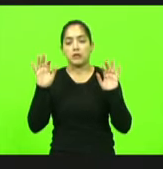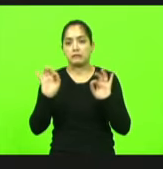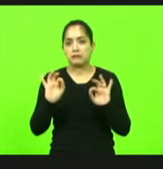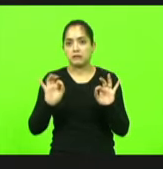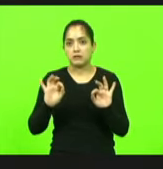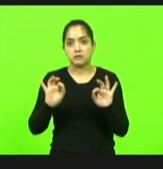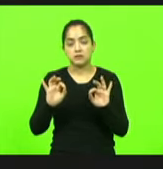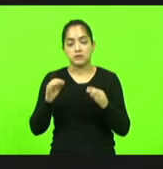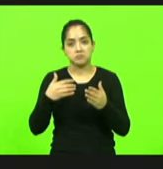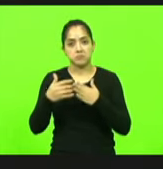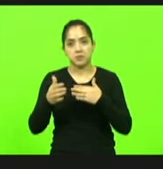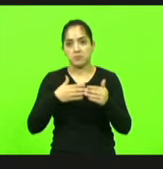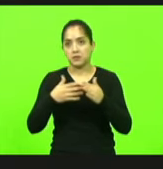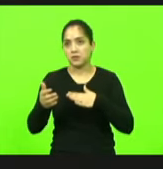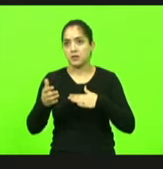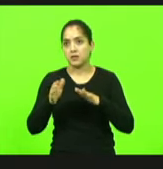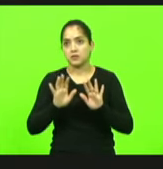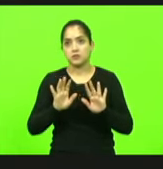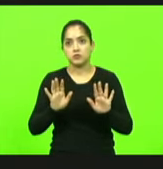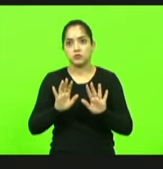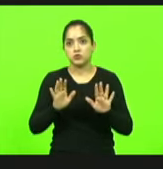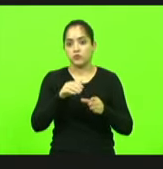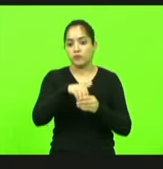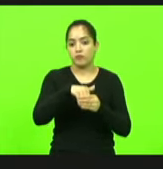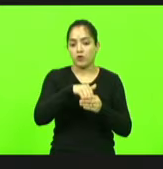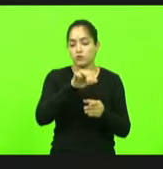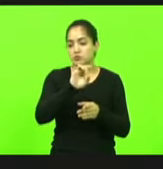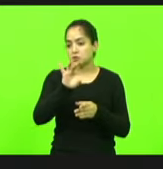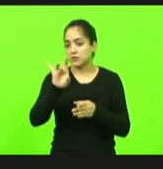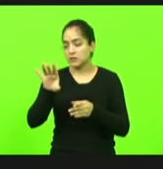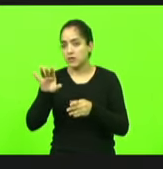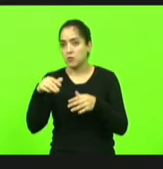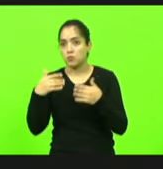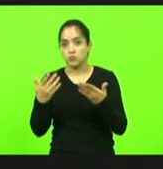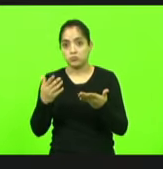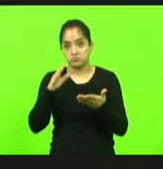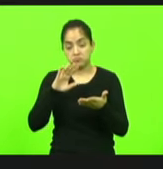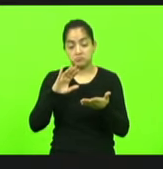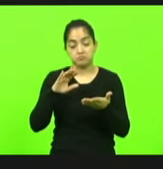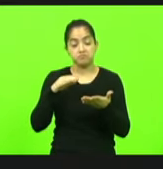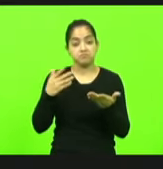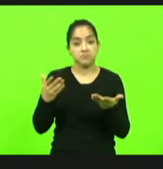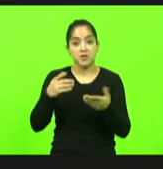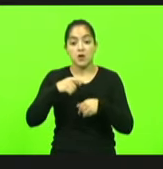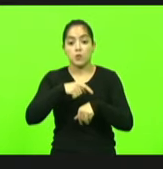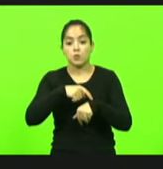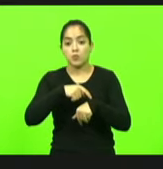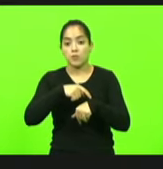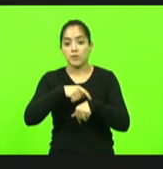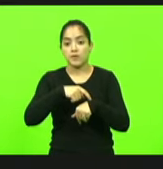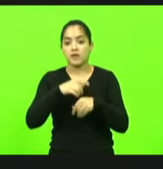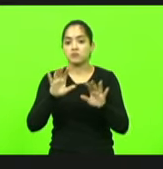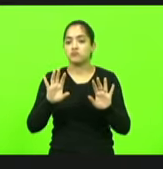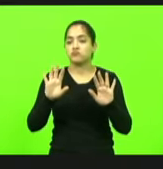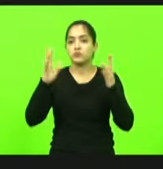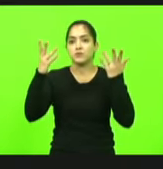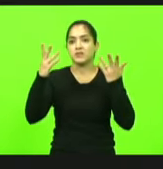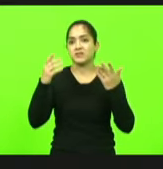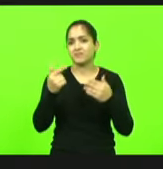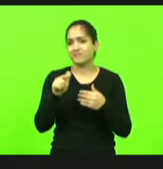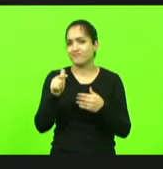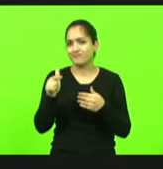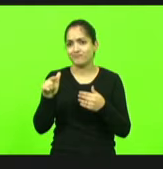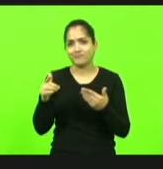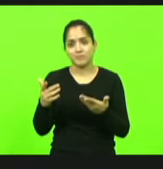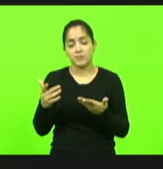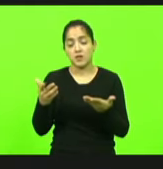nenhuma, independente de como será o voto de cada um de nós, acredito que nós não estamos vivendo um momento de comemoração. Porque o que nós estamos